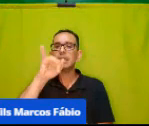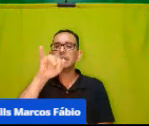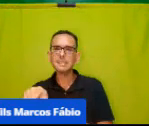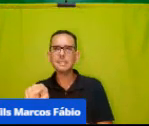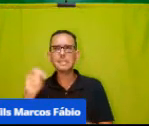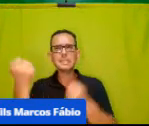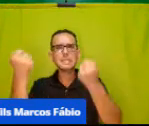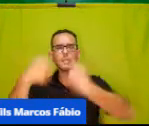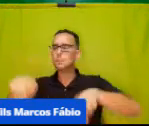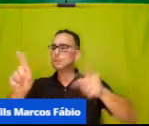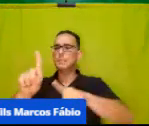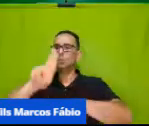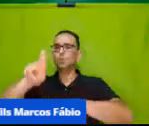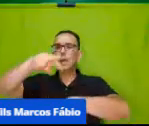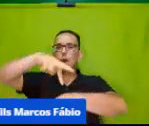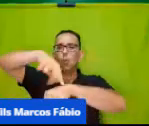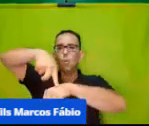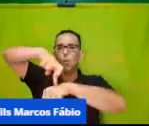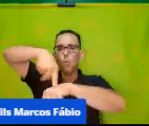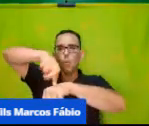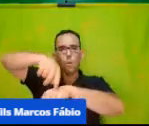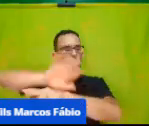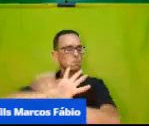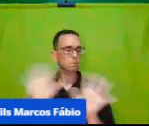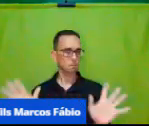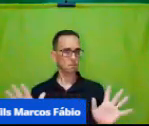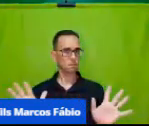esquadro, né, e aquele ponto médio.